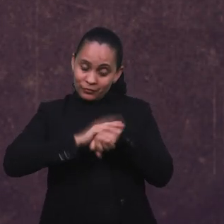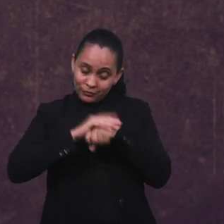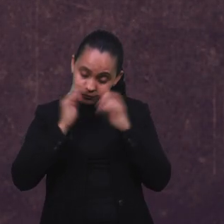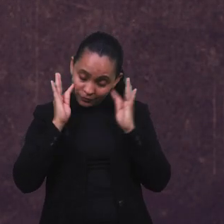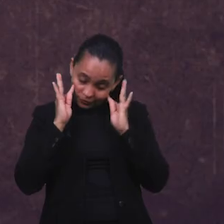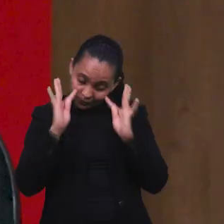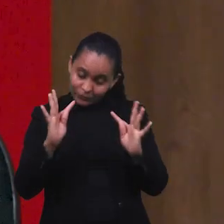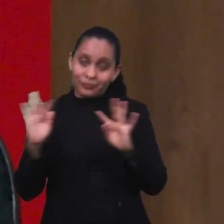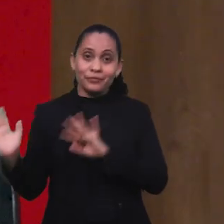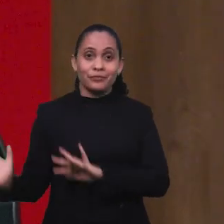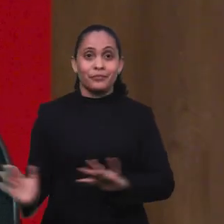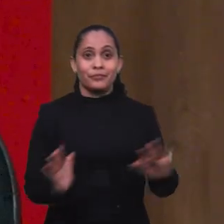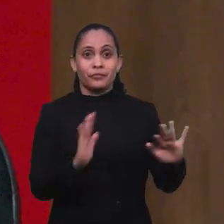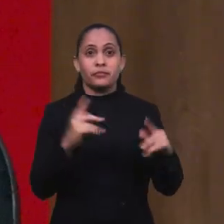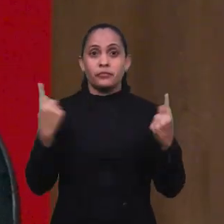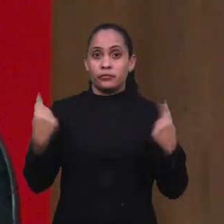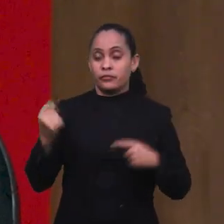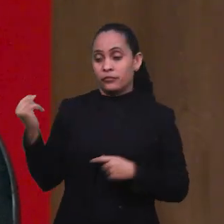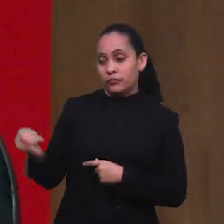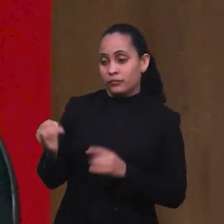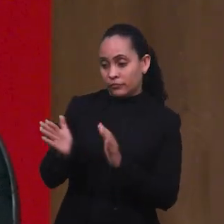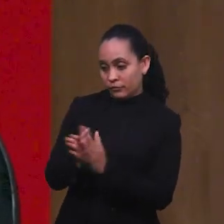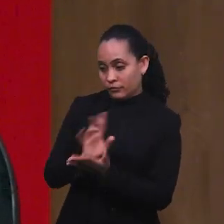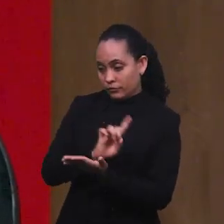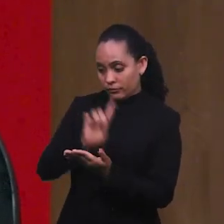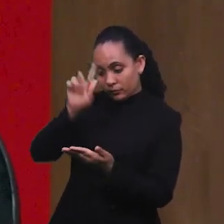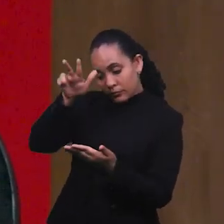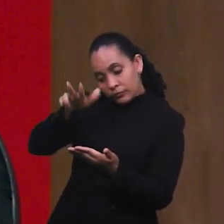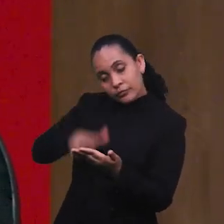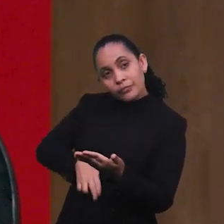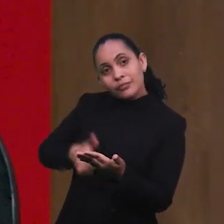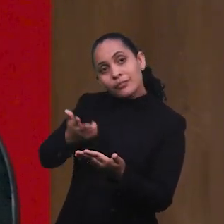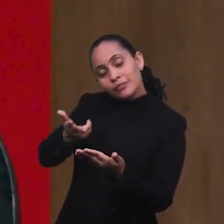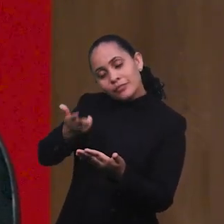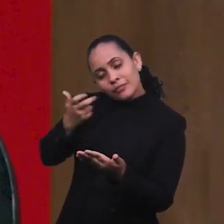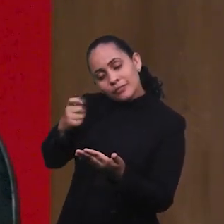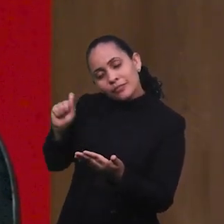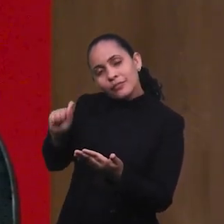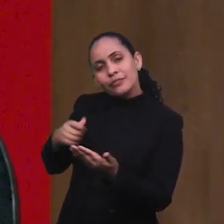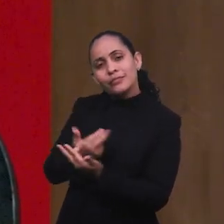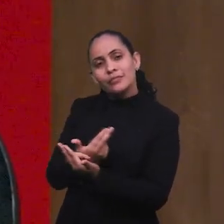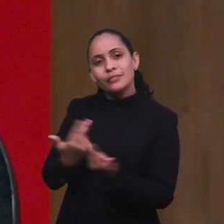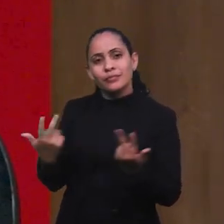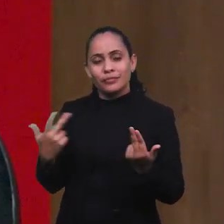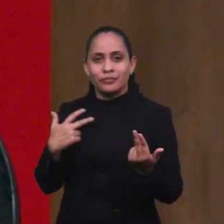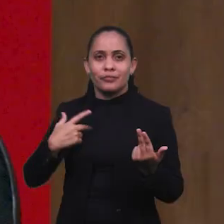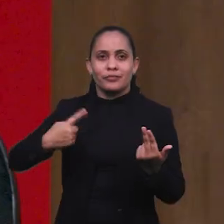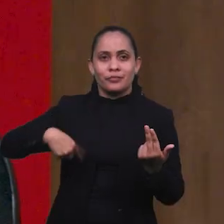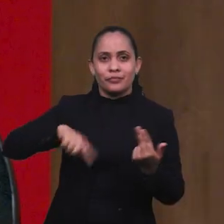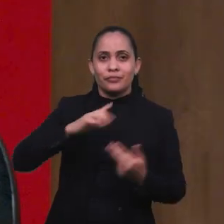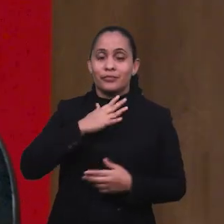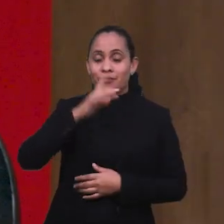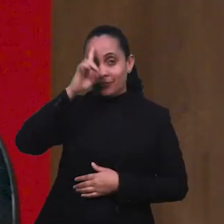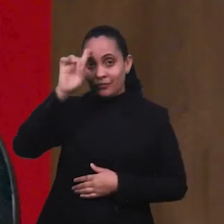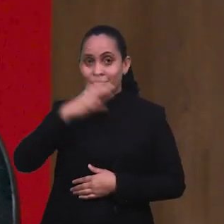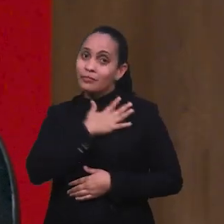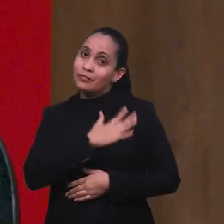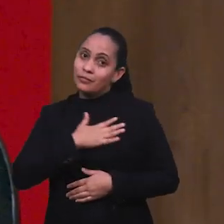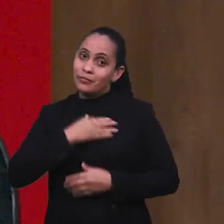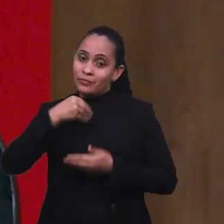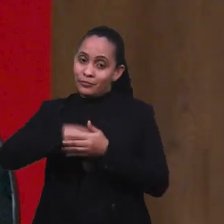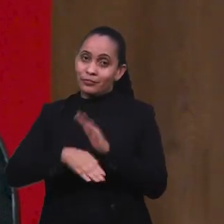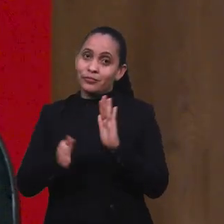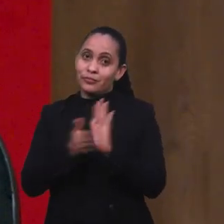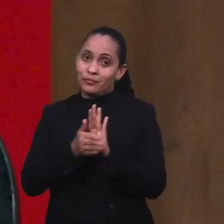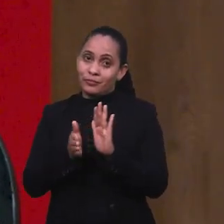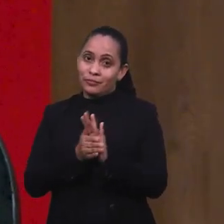testificam. Então é importante examinar as escrituras para verificar quais são as coisas que agradam a Deus e que estão dentro